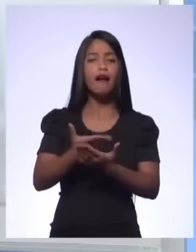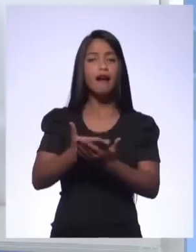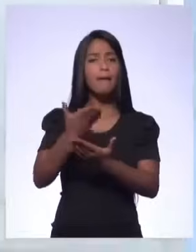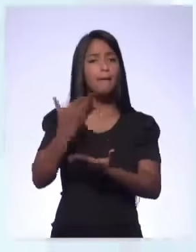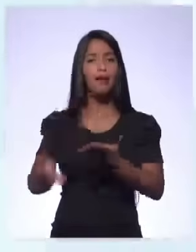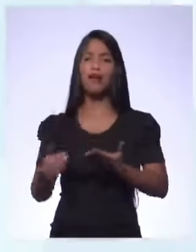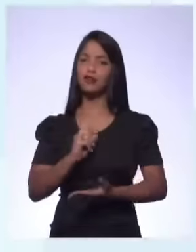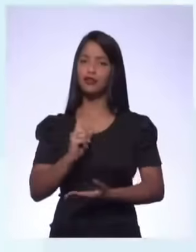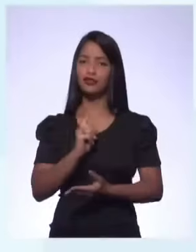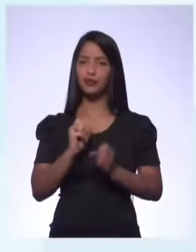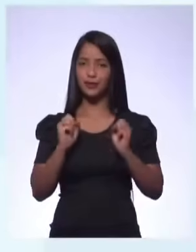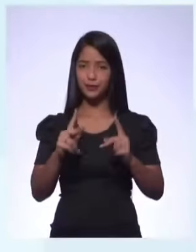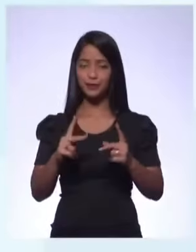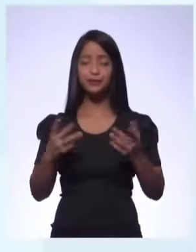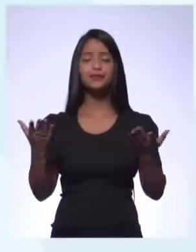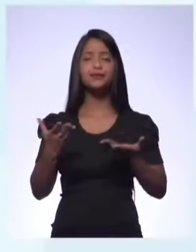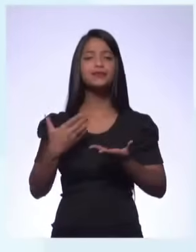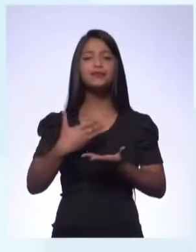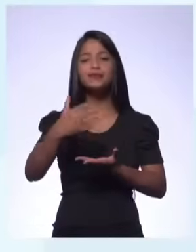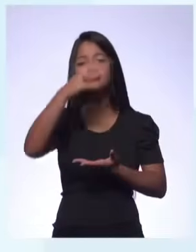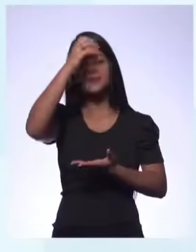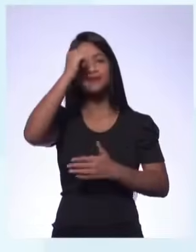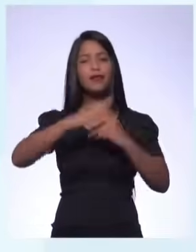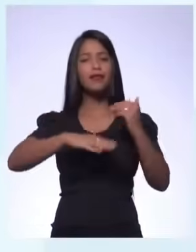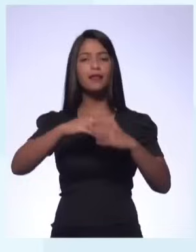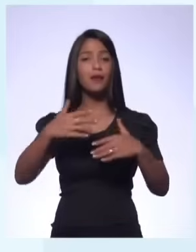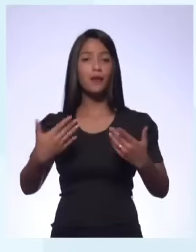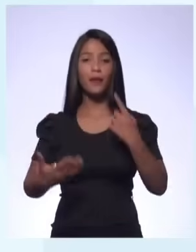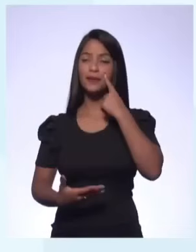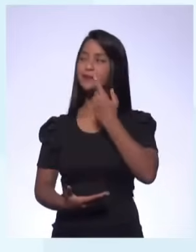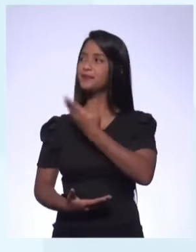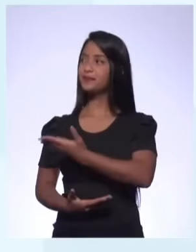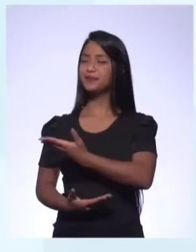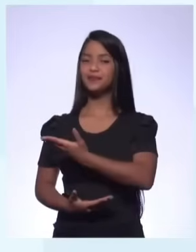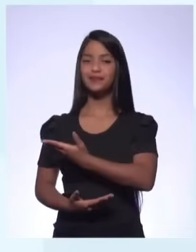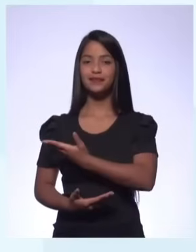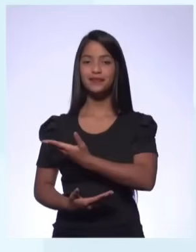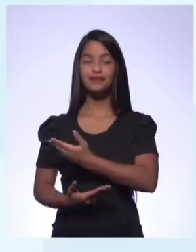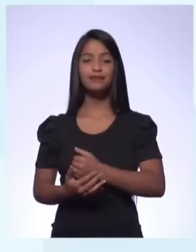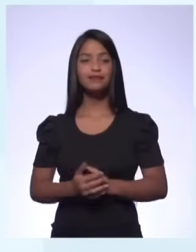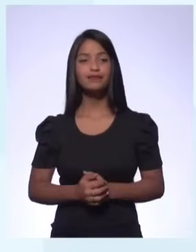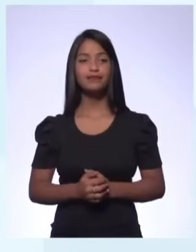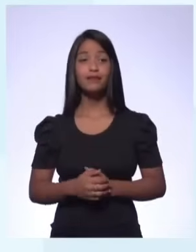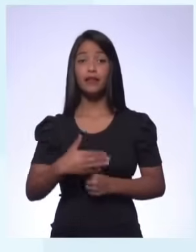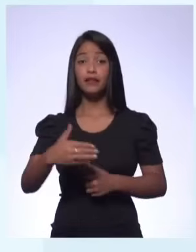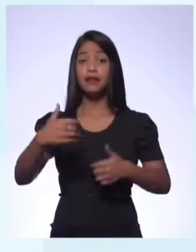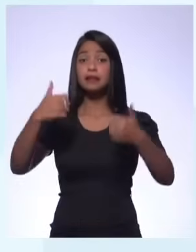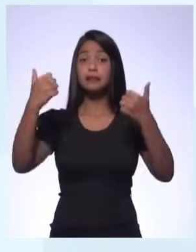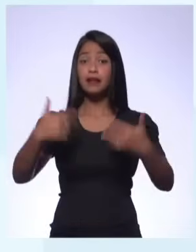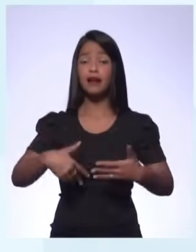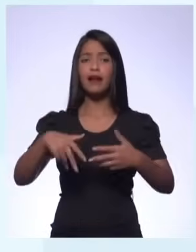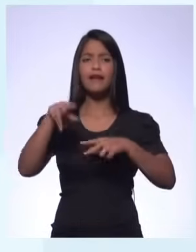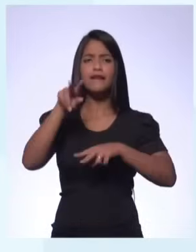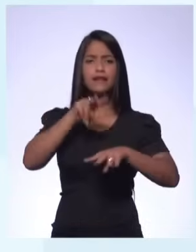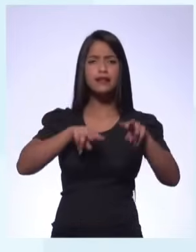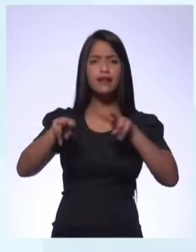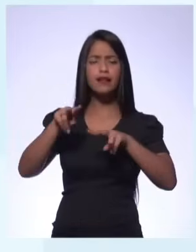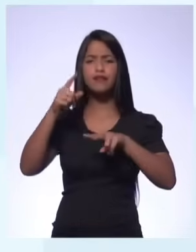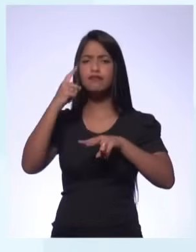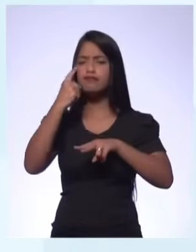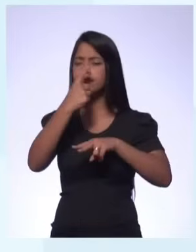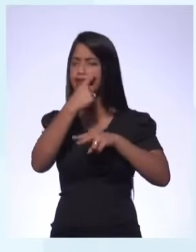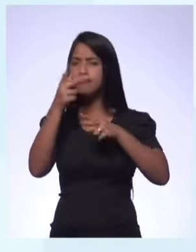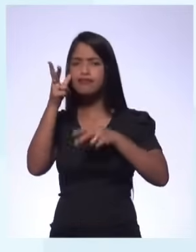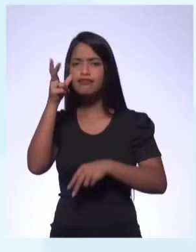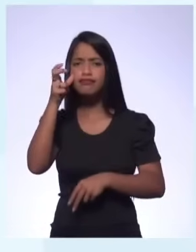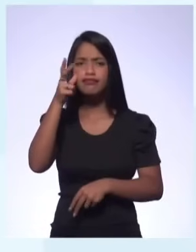vamos trabalhar hoje, então. Então, ó, explicar a importância da visão, captação e interpretação das imagens,